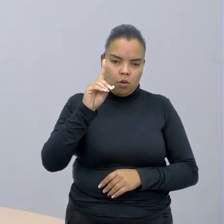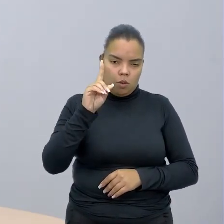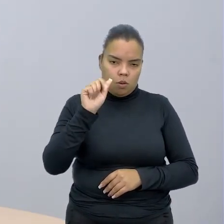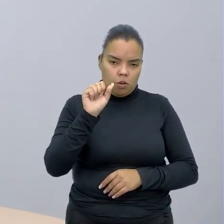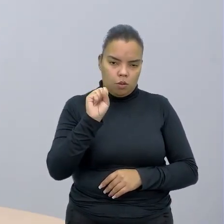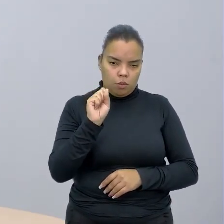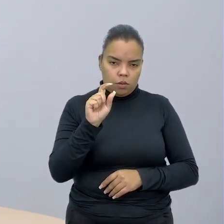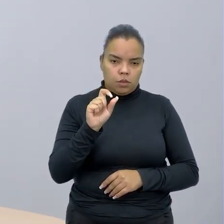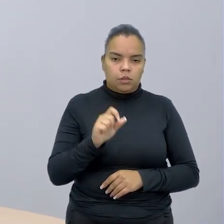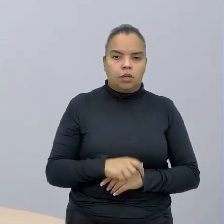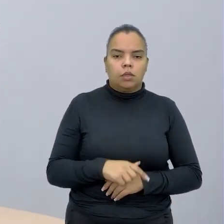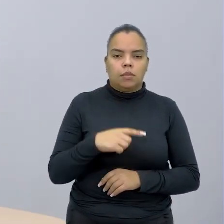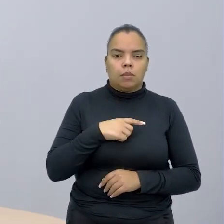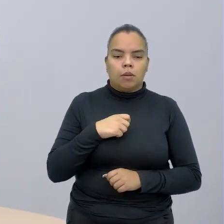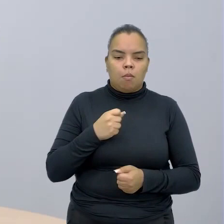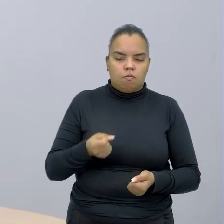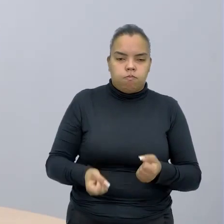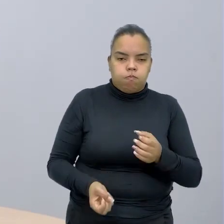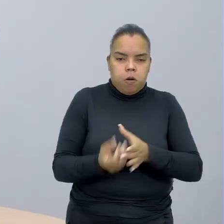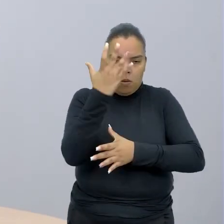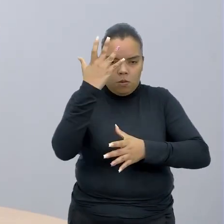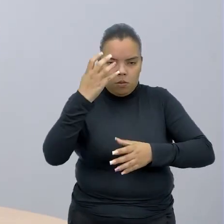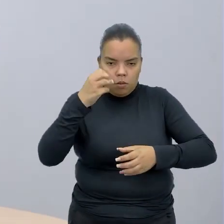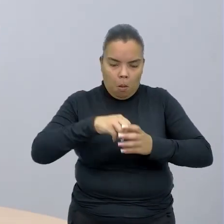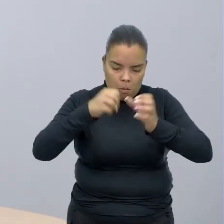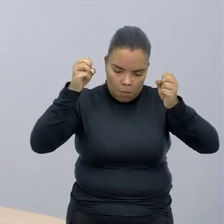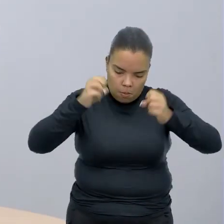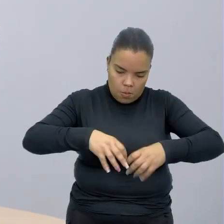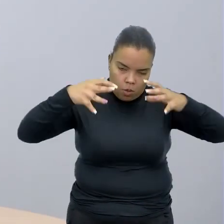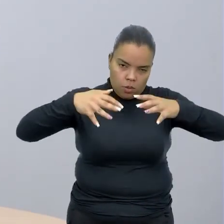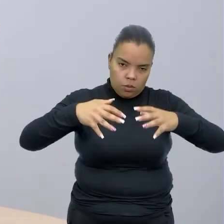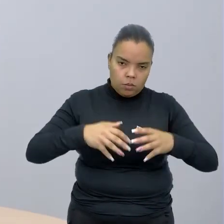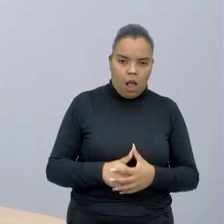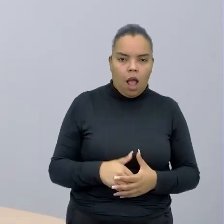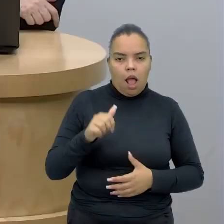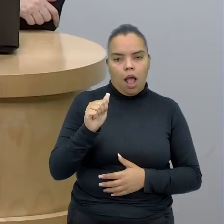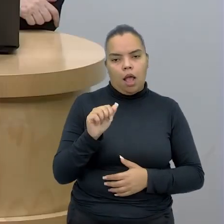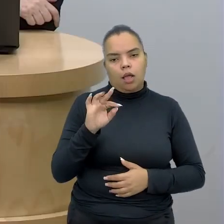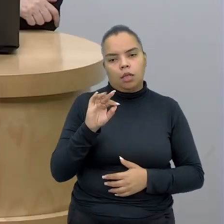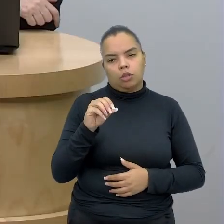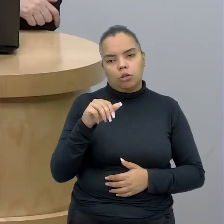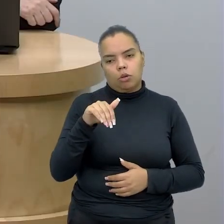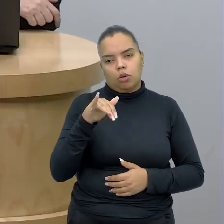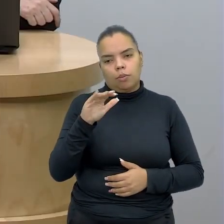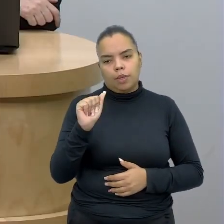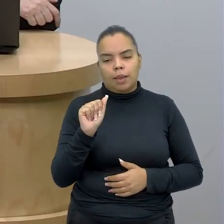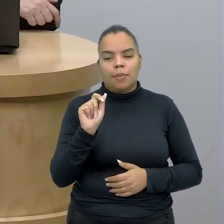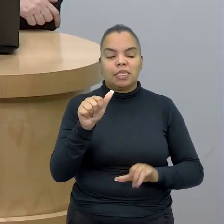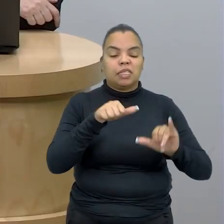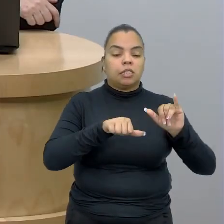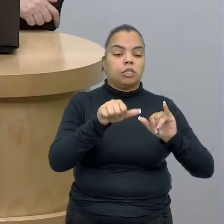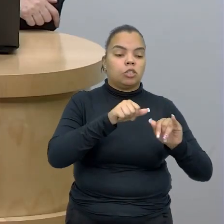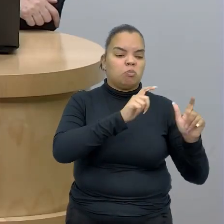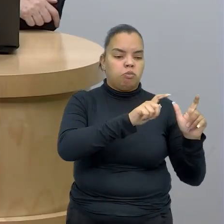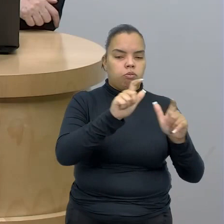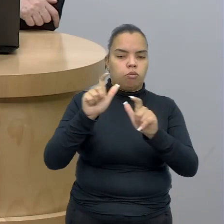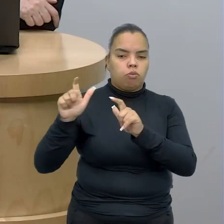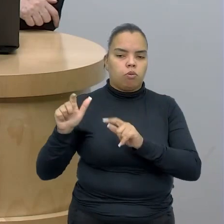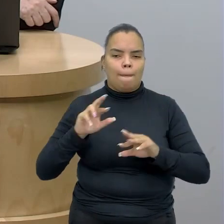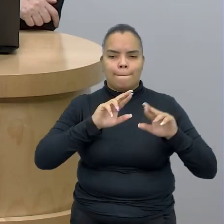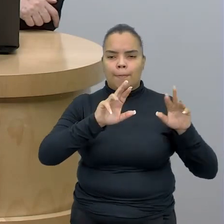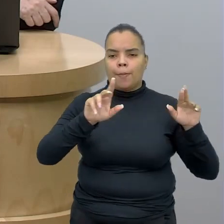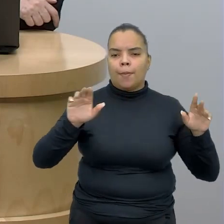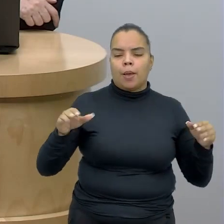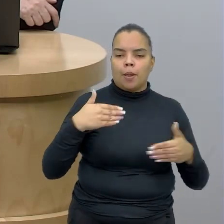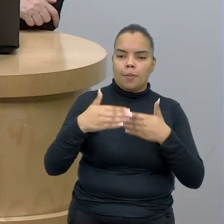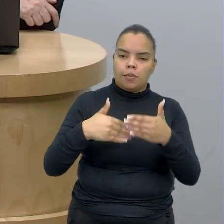e energias de explosões de bomba atômica, né, Marcelo? Sim. Mas acontece que as radiações estão por todo canto em um processo